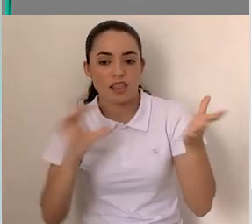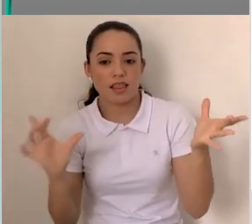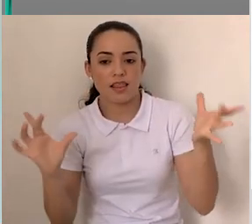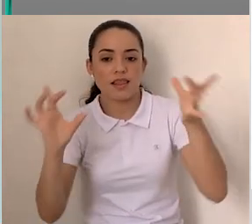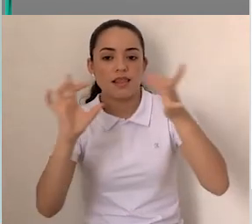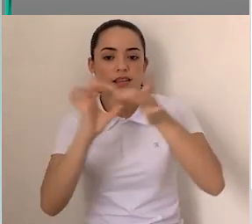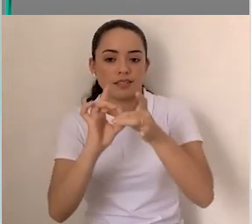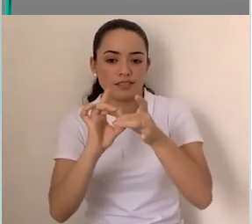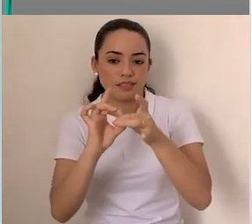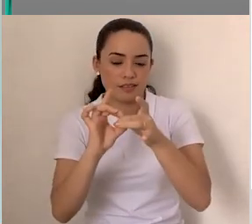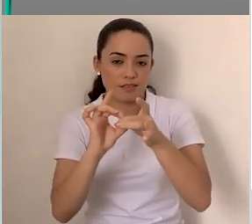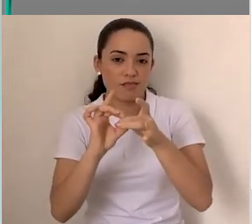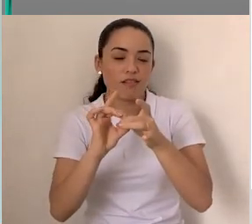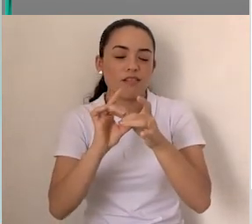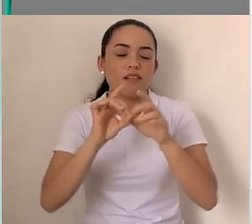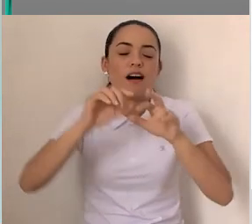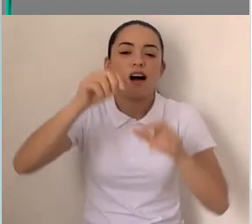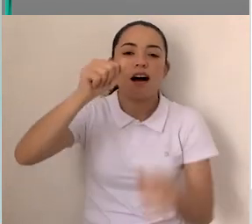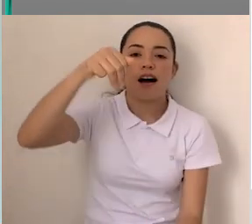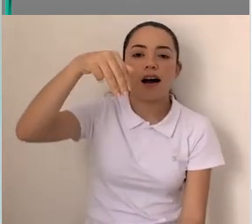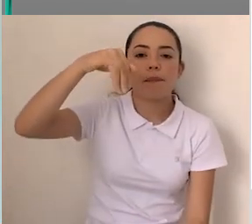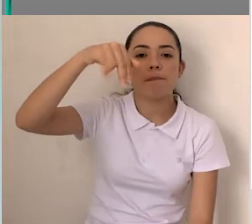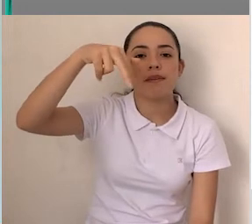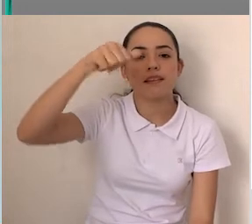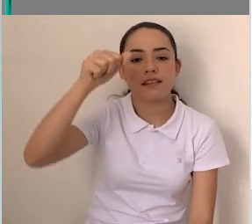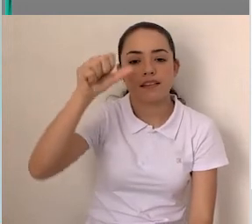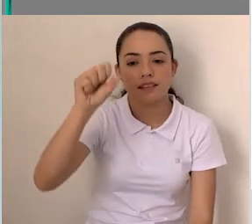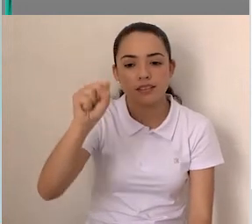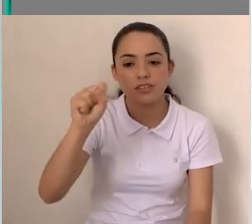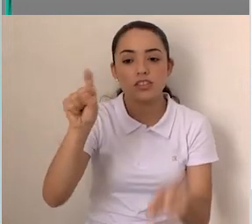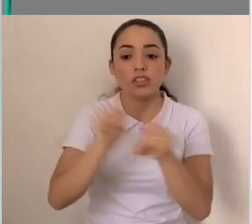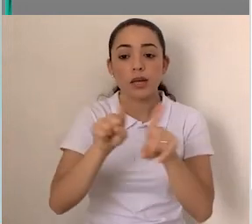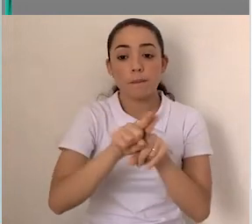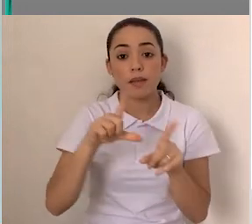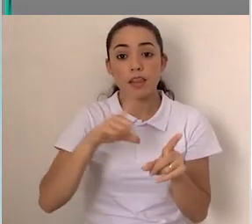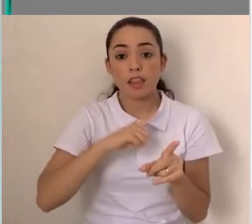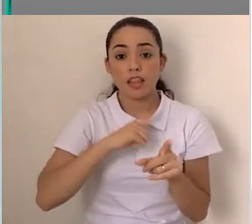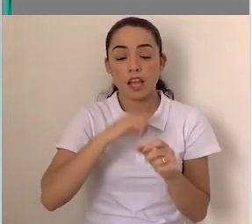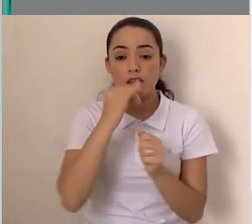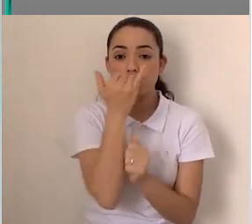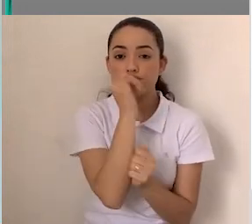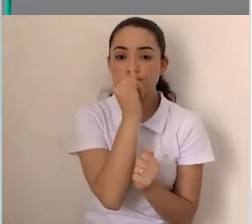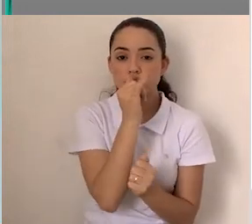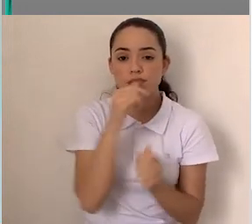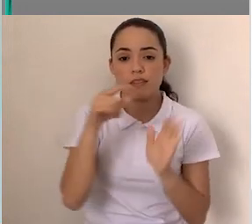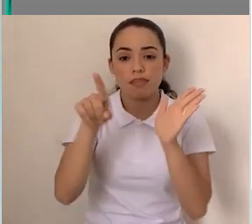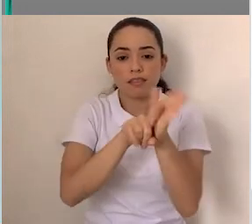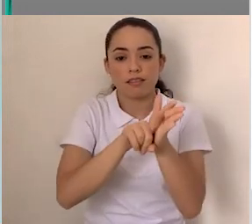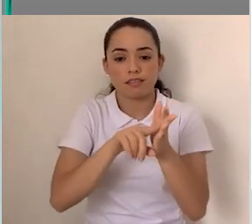da hidratação. Adicionalmente, encontramos proteoglicanos ligados a fatores de crescimento.